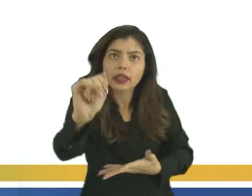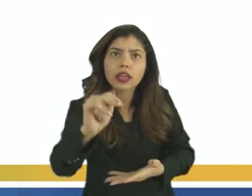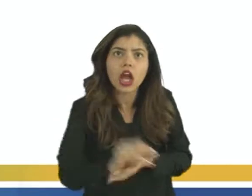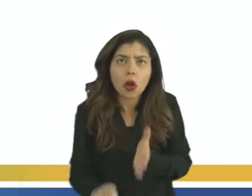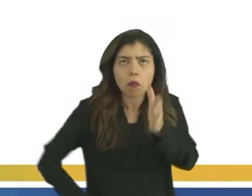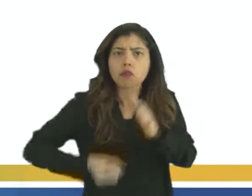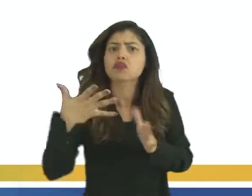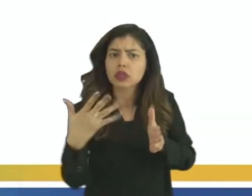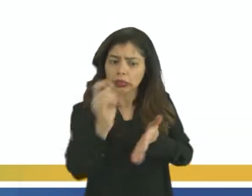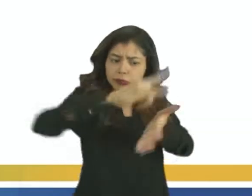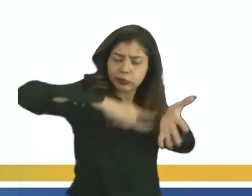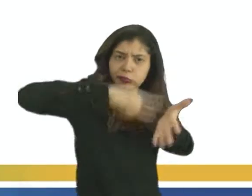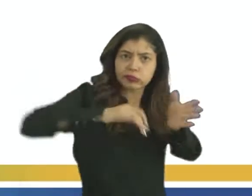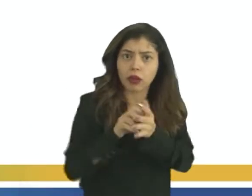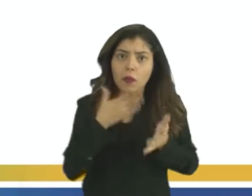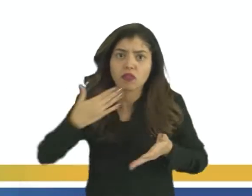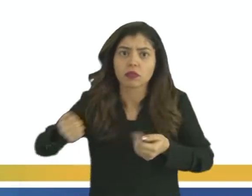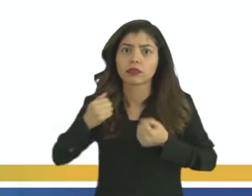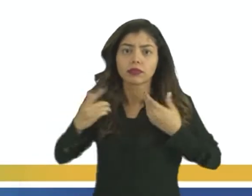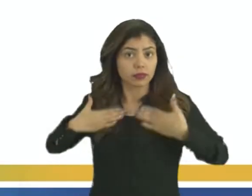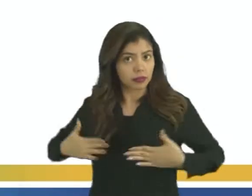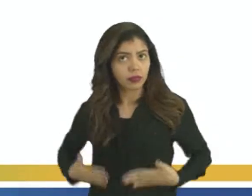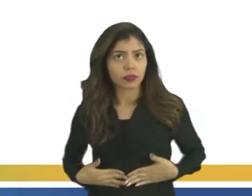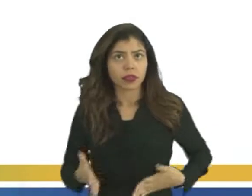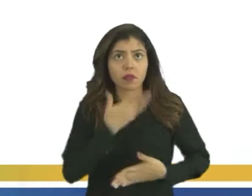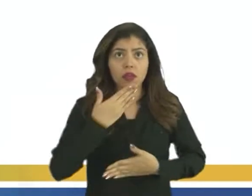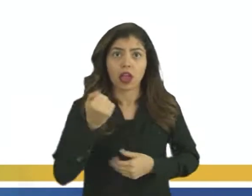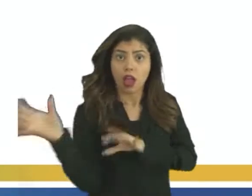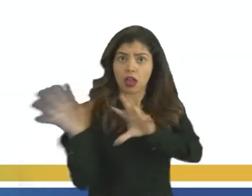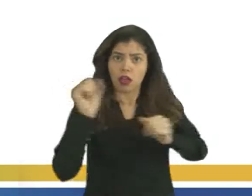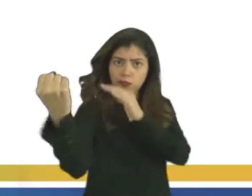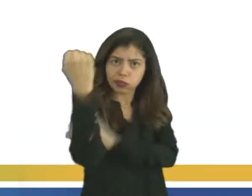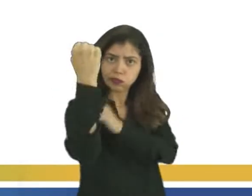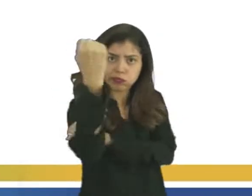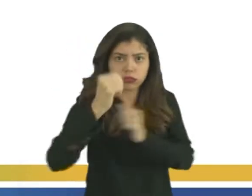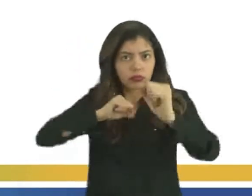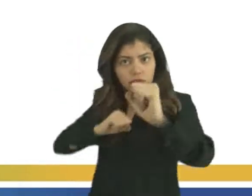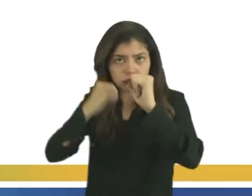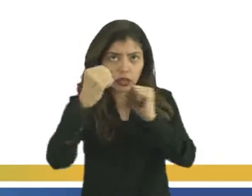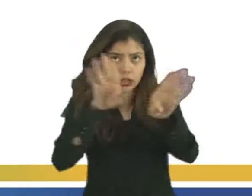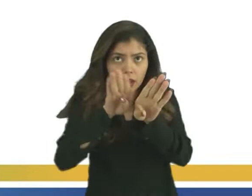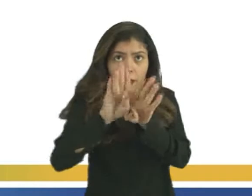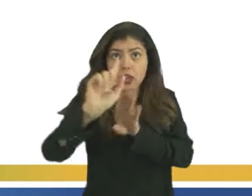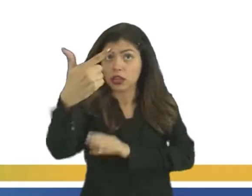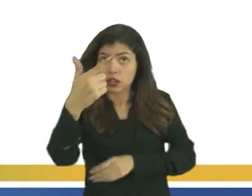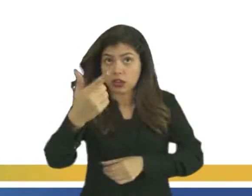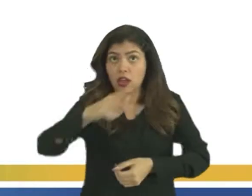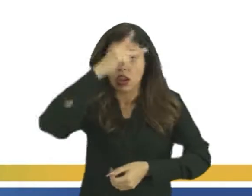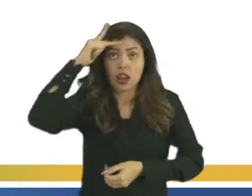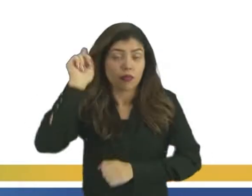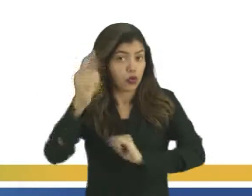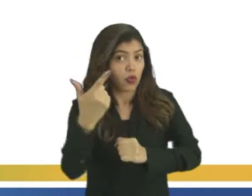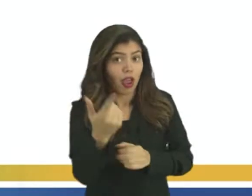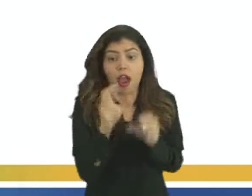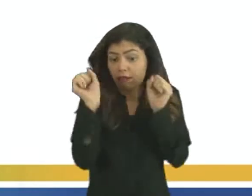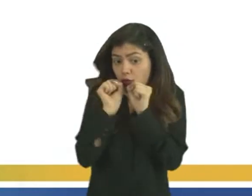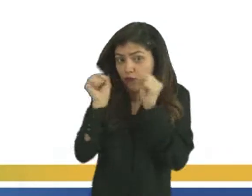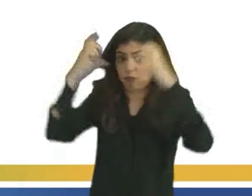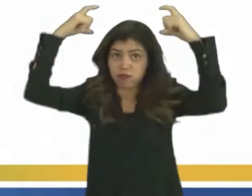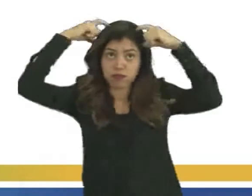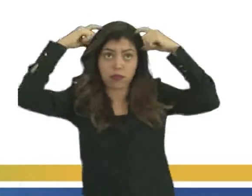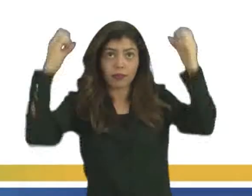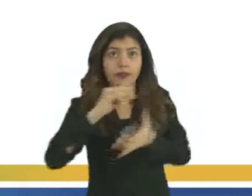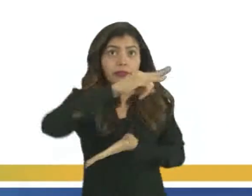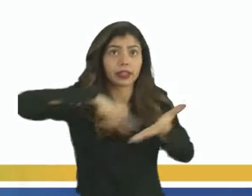poções e receitas que melhoram a performance não são exclusividade de lutadores de UFC, nem de marinheiros, nem dos ursinhos Gummy. Dietas